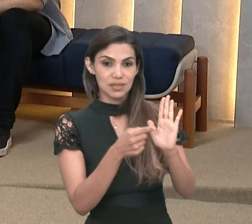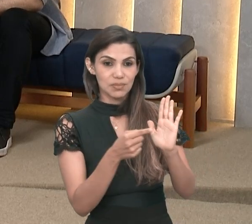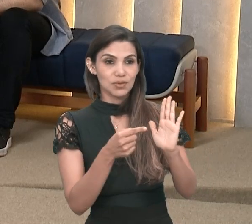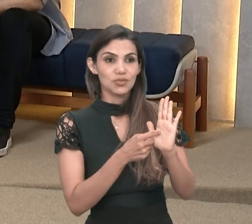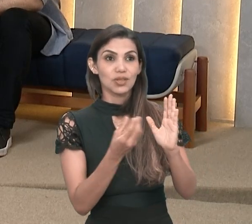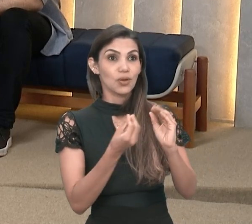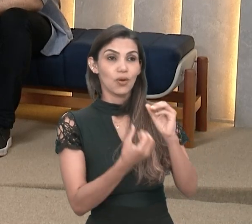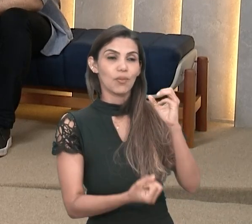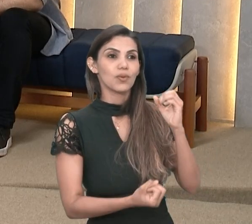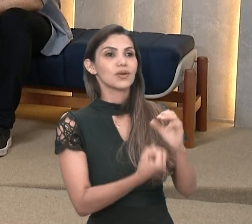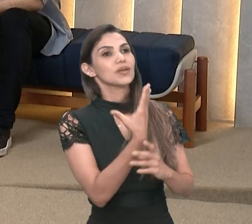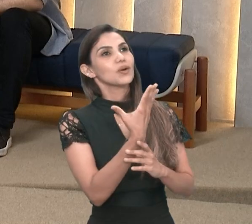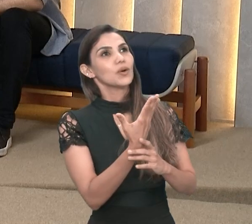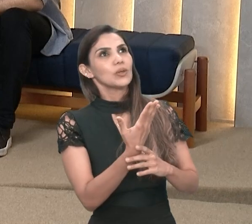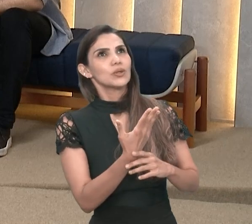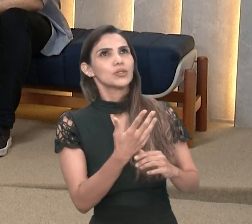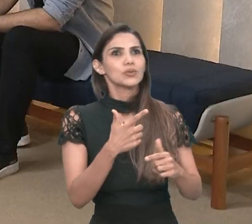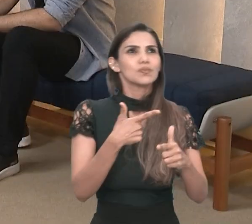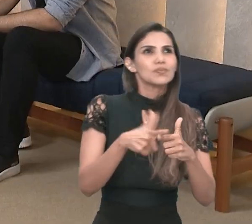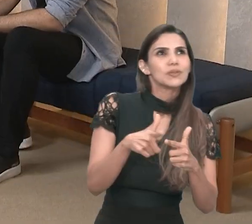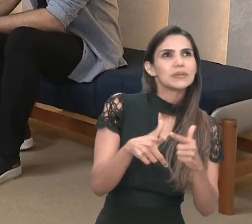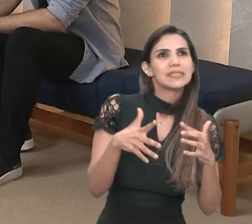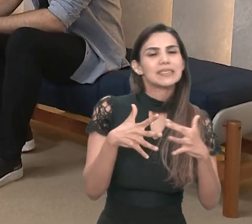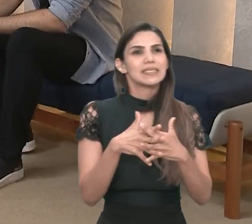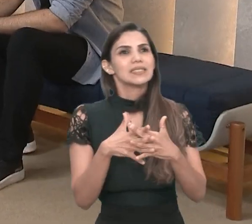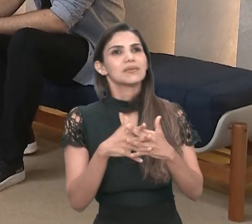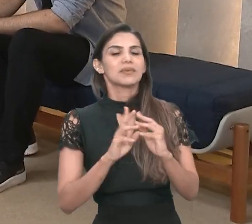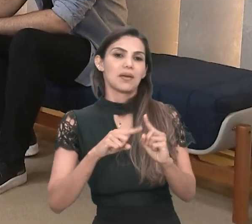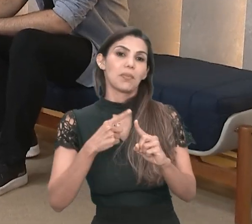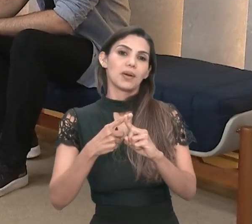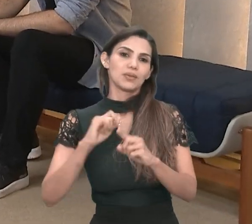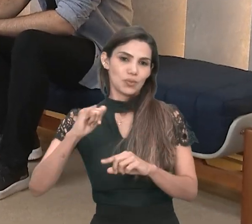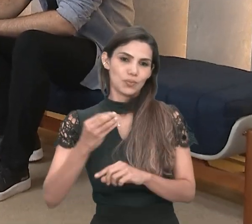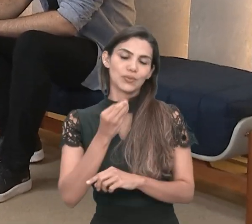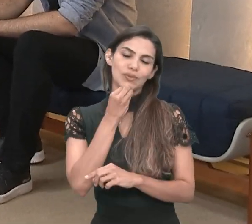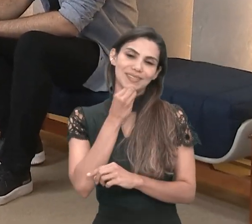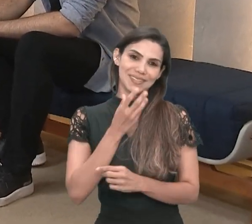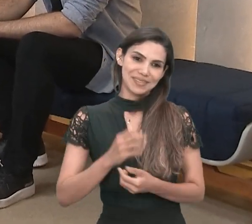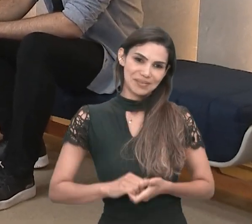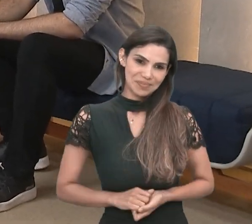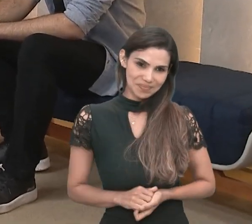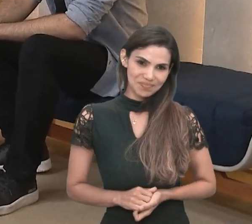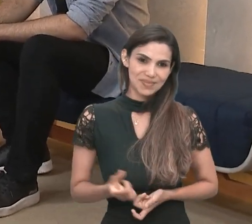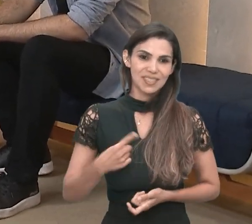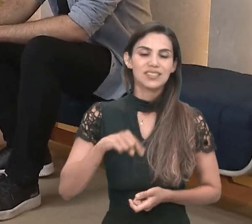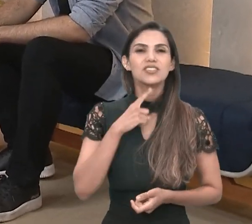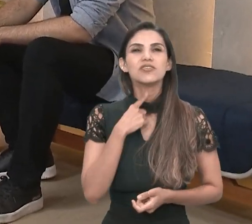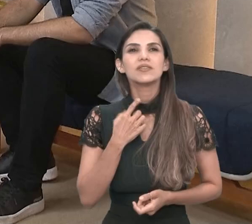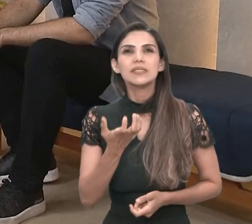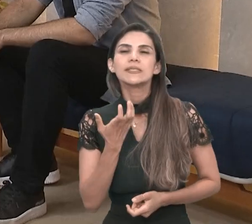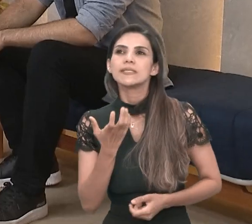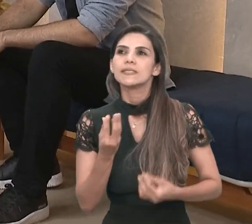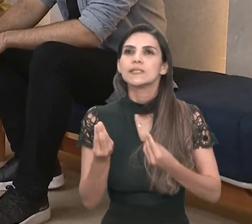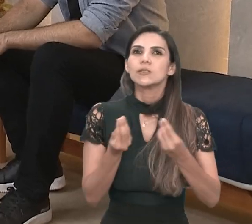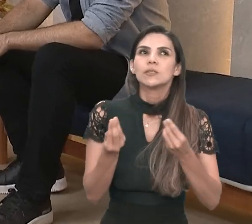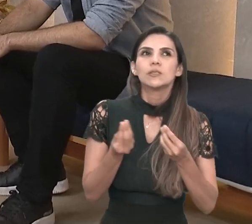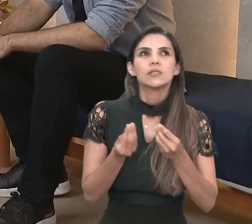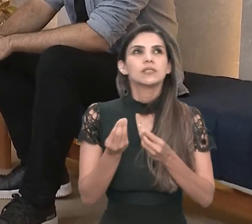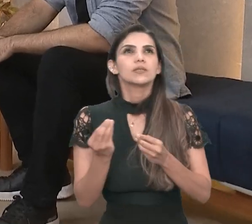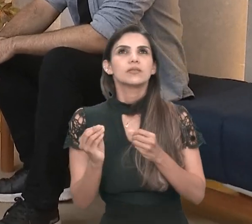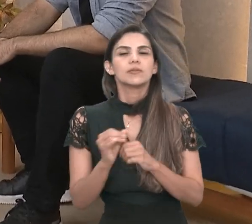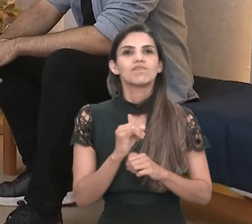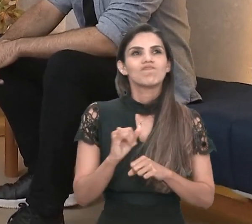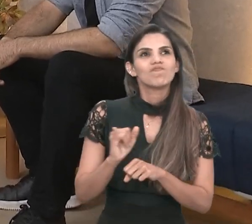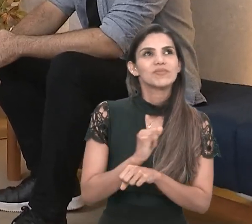gente começou a fazer uma produção queria usar a produção de TV e havia muita dificuldade